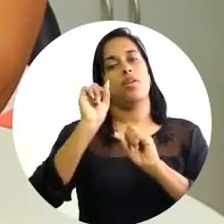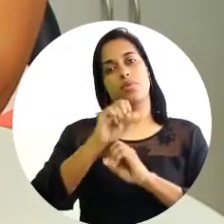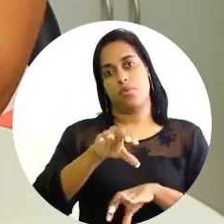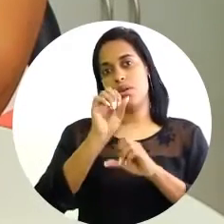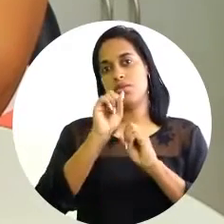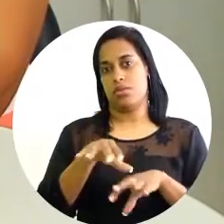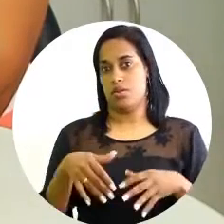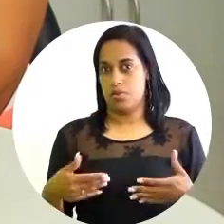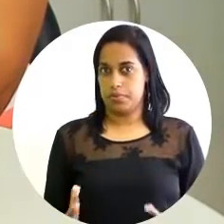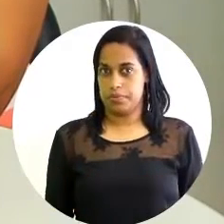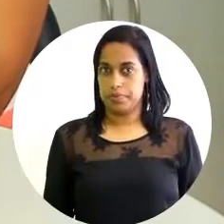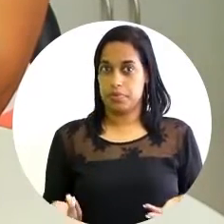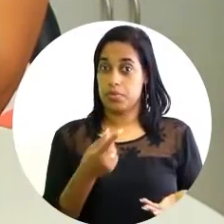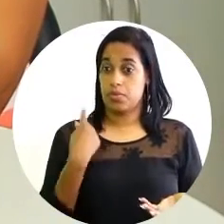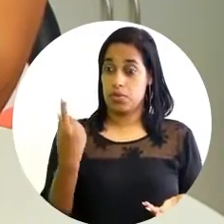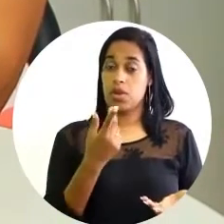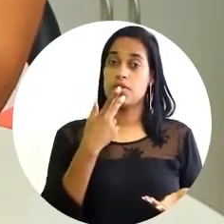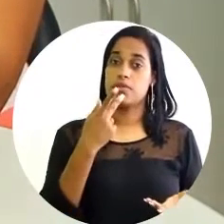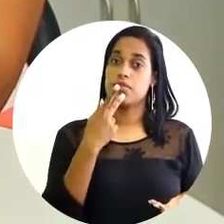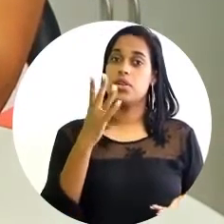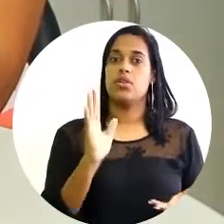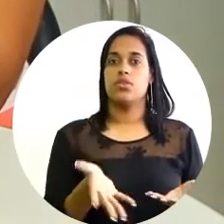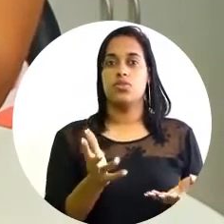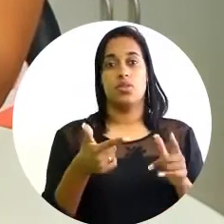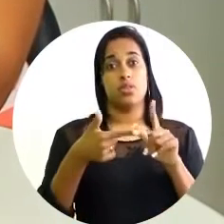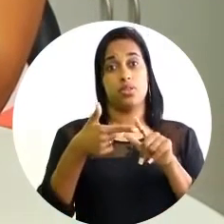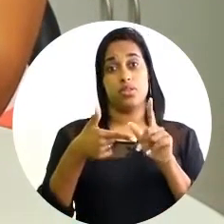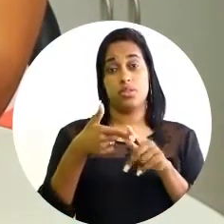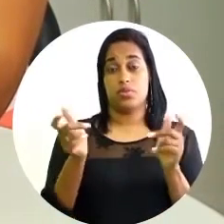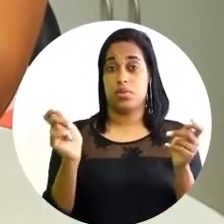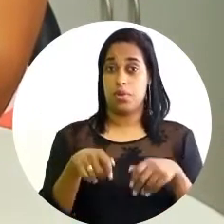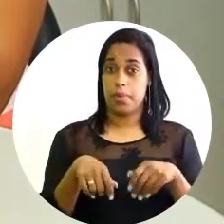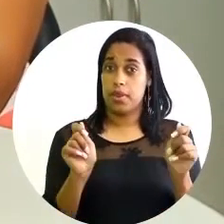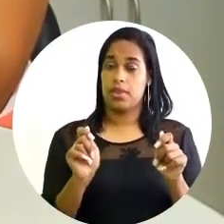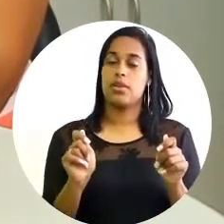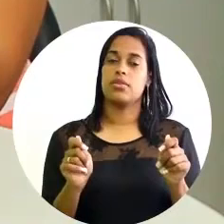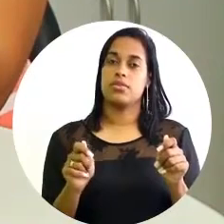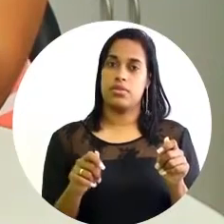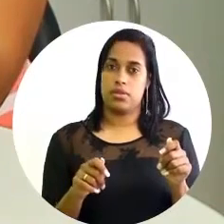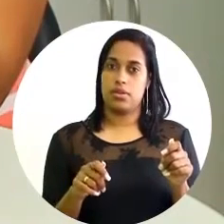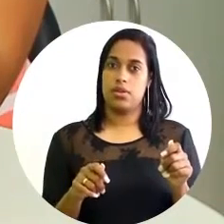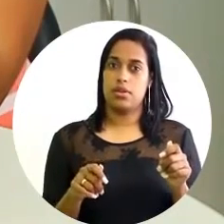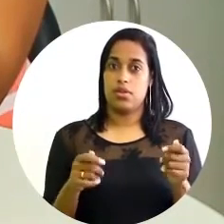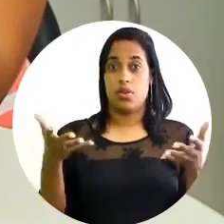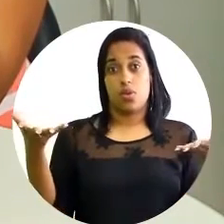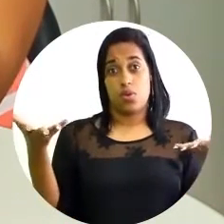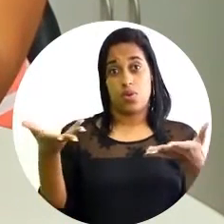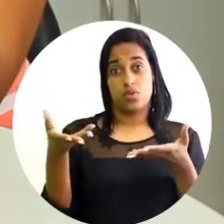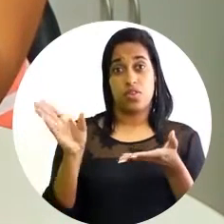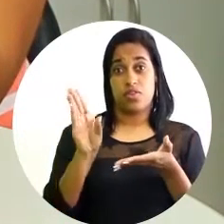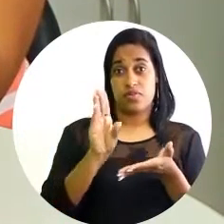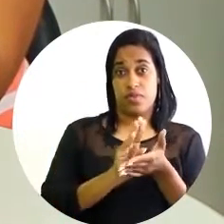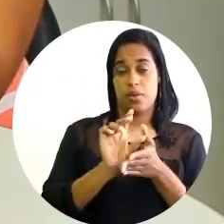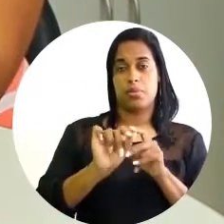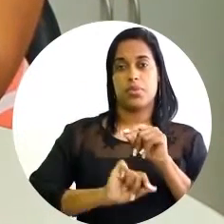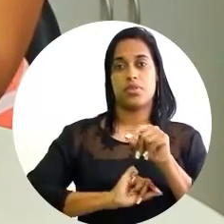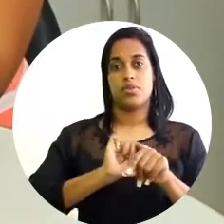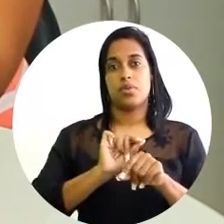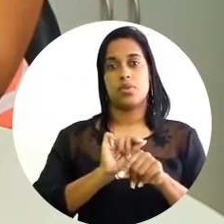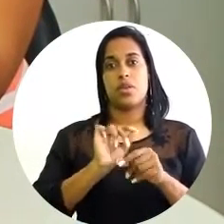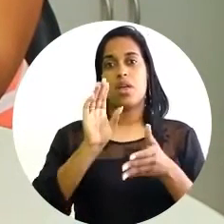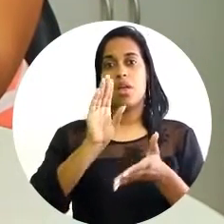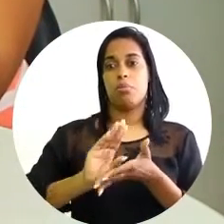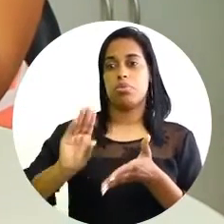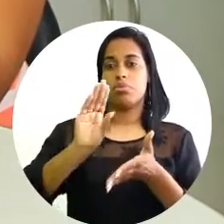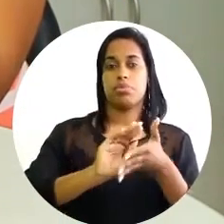a educação. E como nós tínhamos falado na segunda competência, os recursos